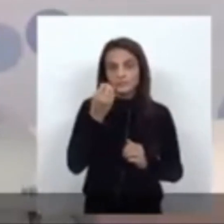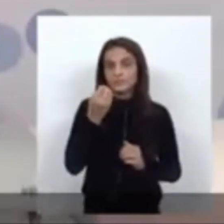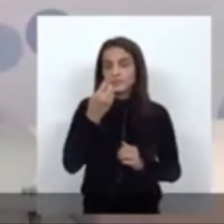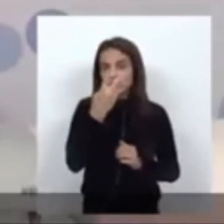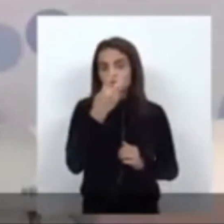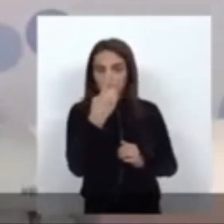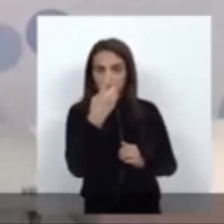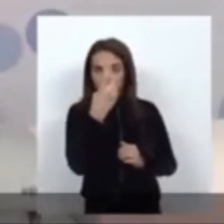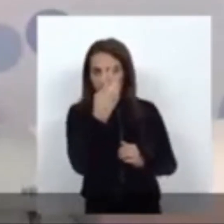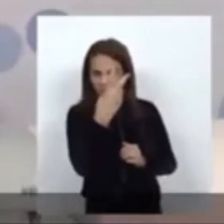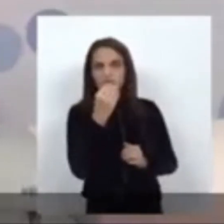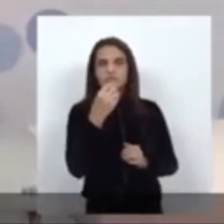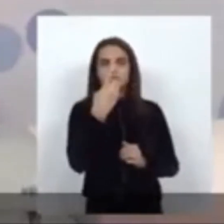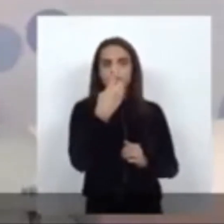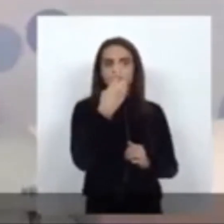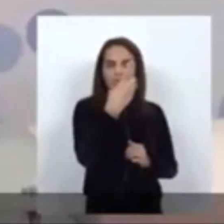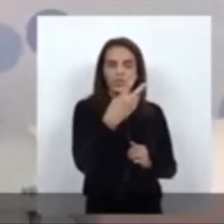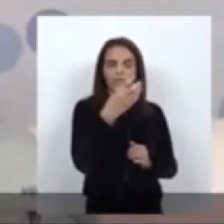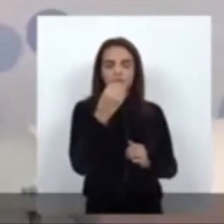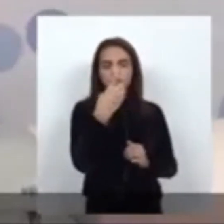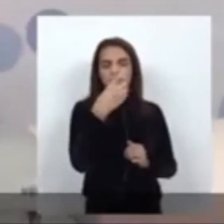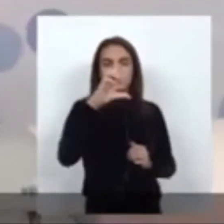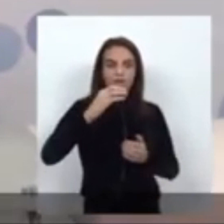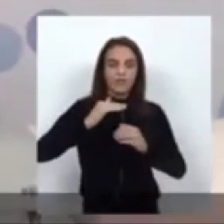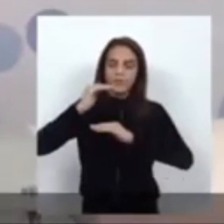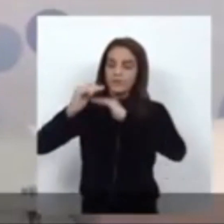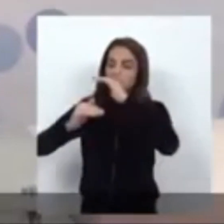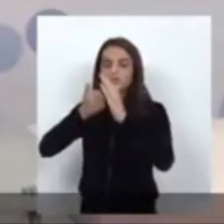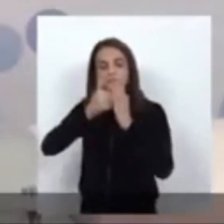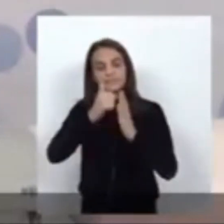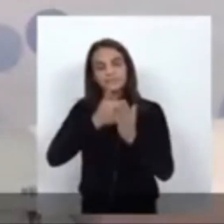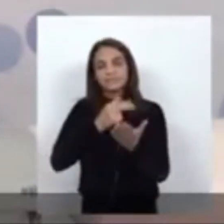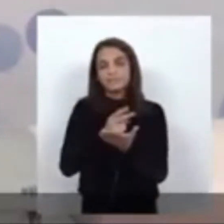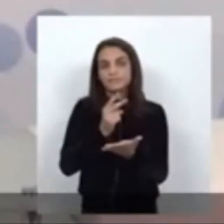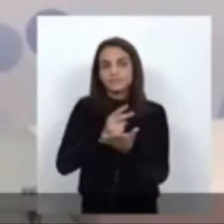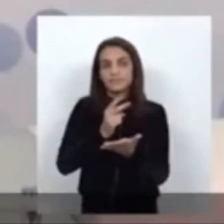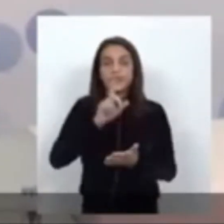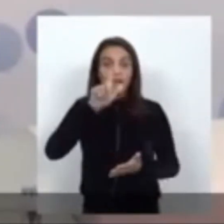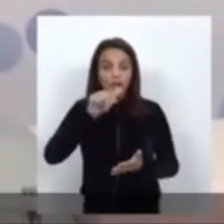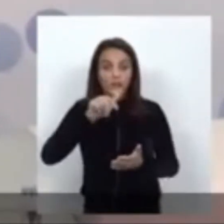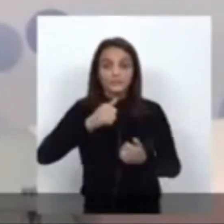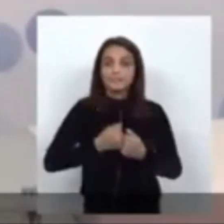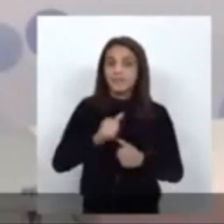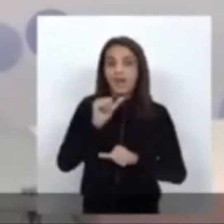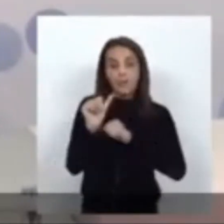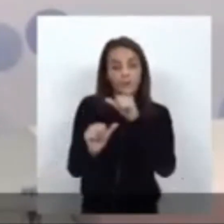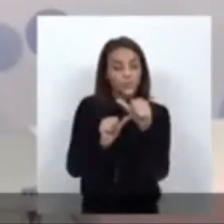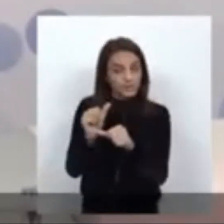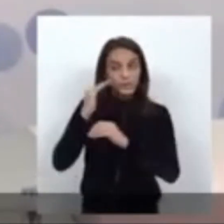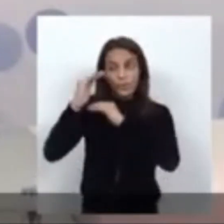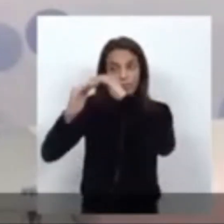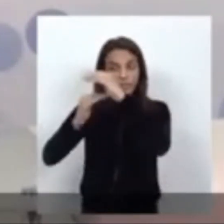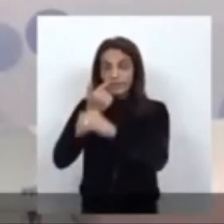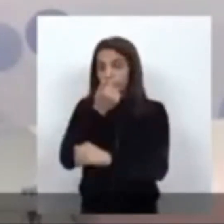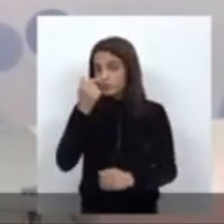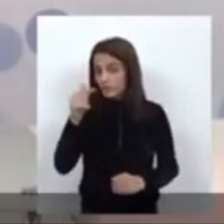2020, 2019, 2018, do processo avaliativo como ele sempre nós não temos alterações no processo, né? Uhum. Nós